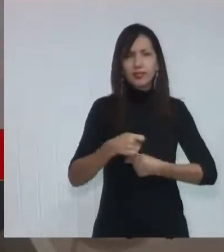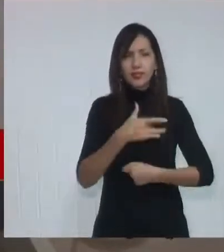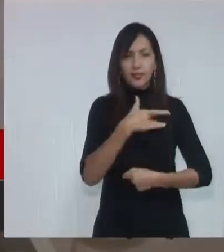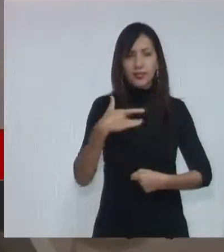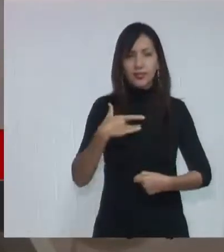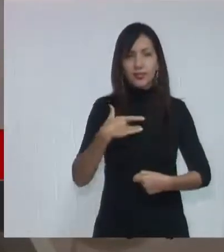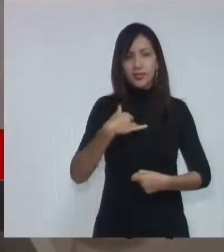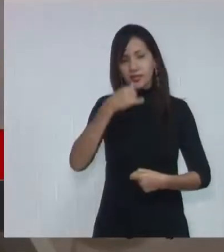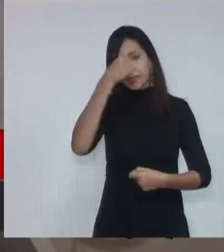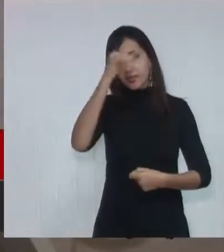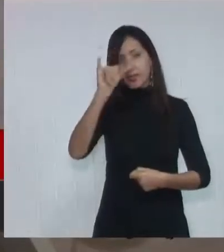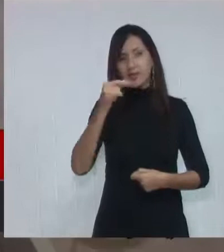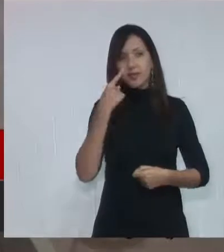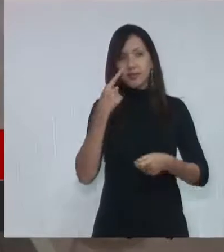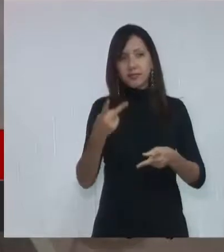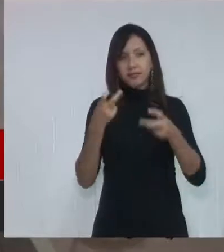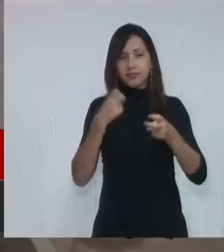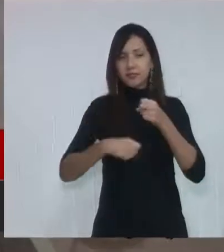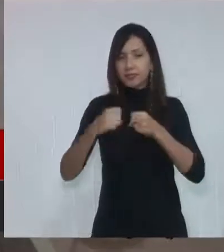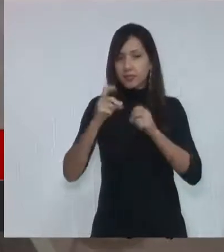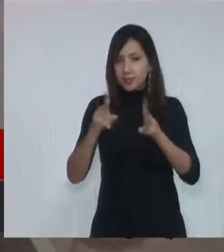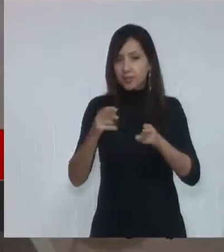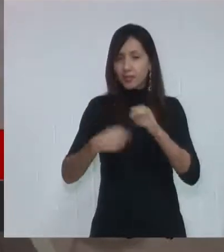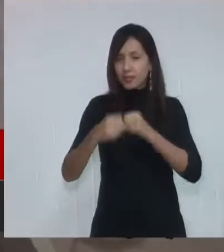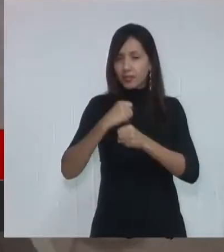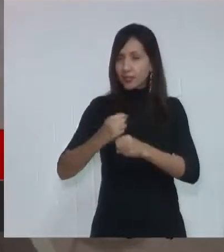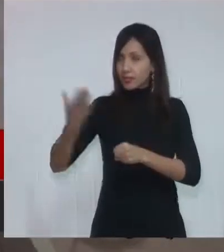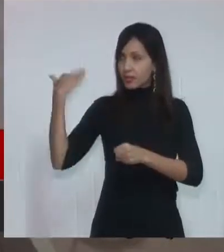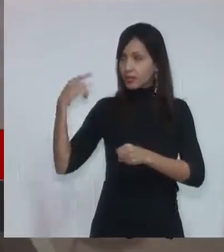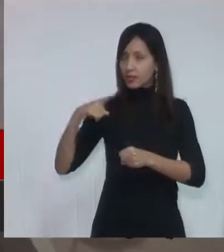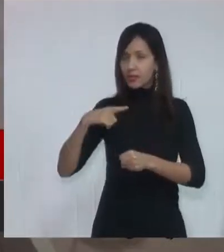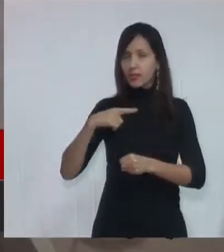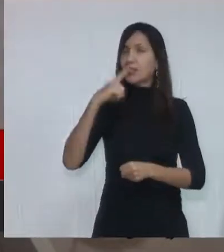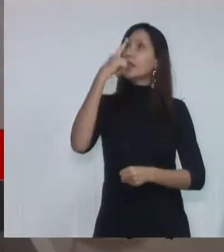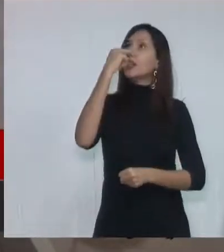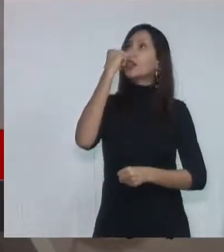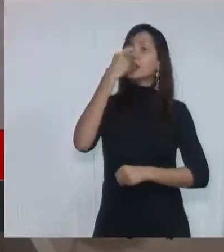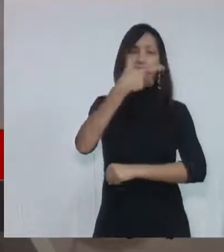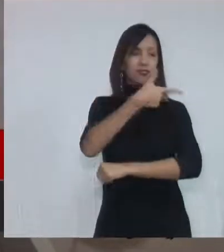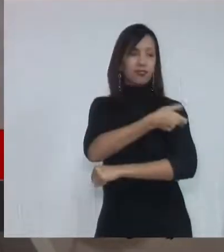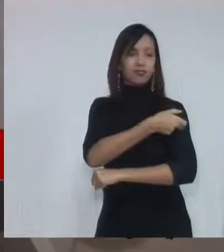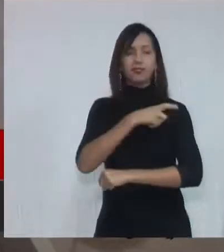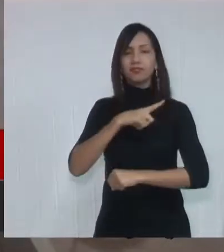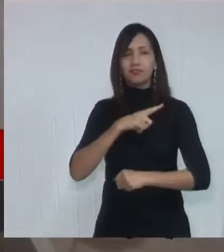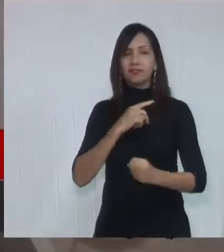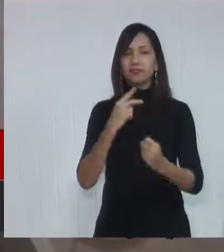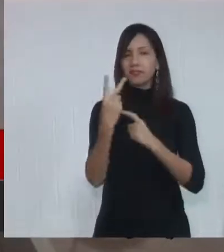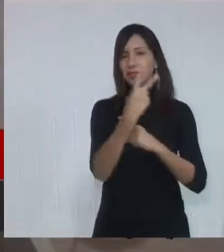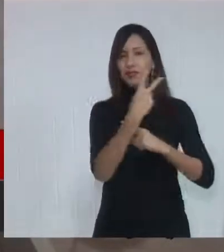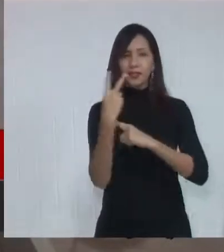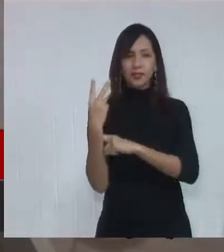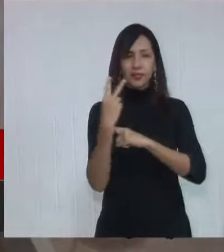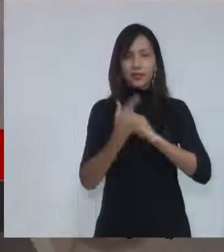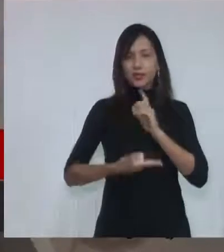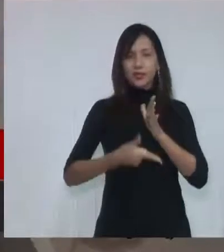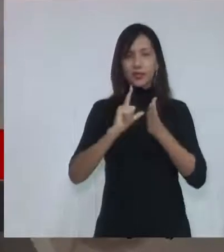muito forte, né? A gente vê isso desde o ano passado, com as vacinações e com cuidado